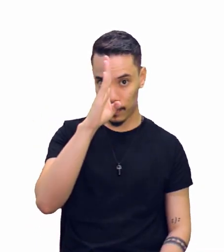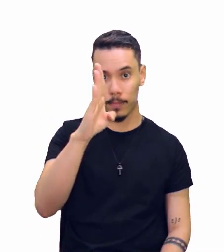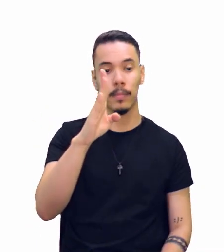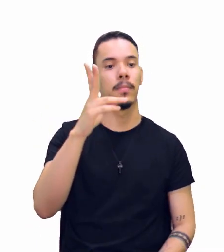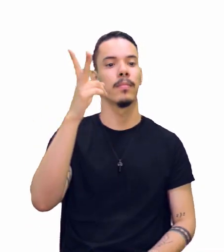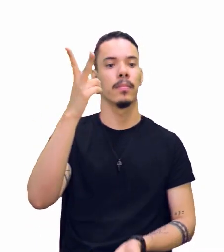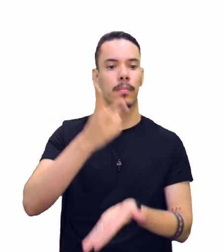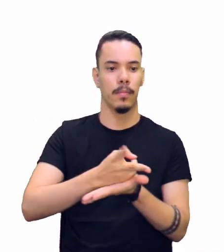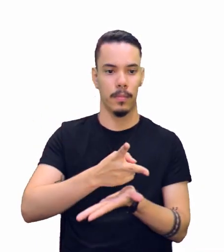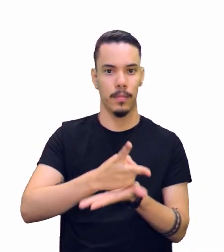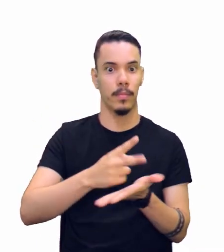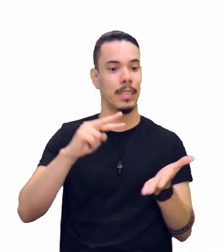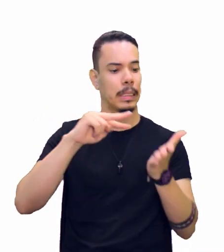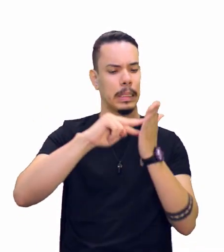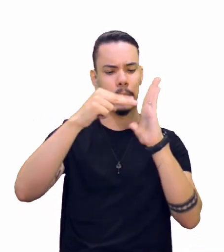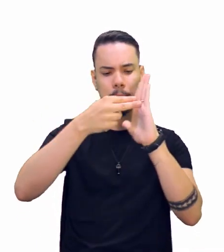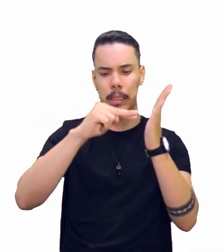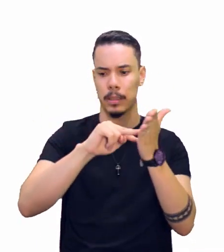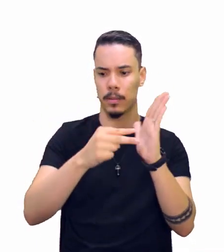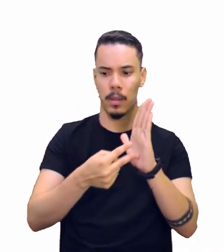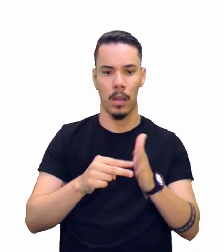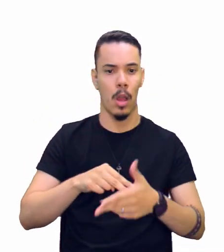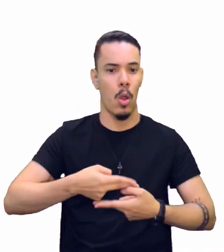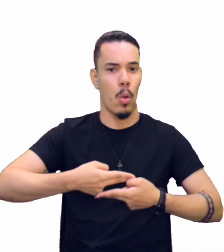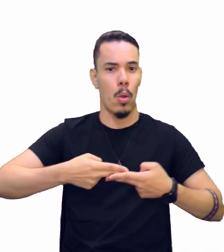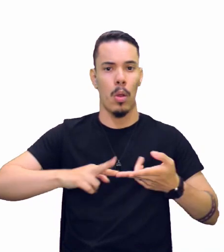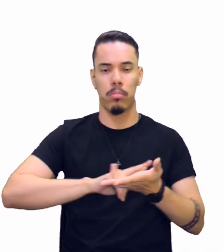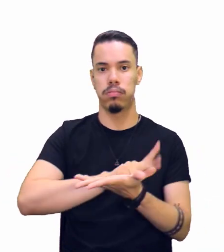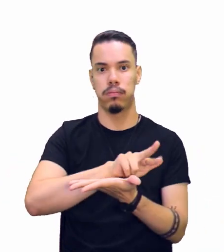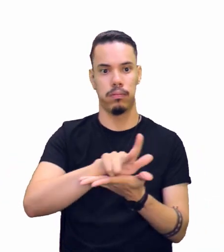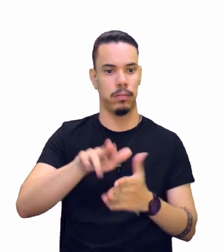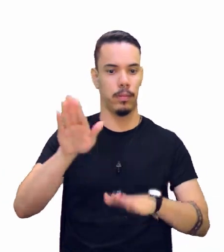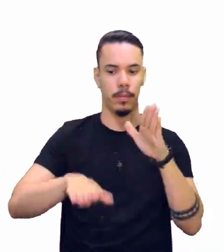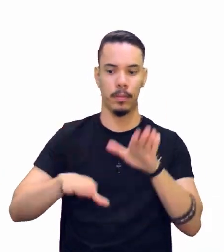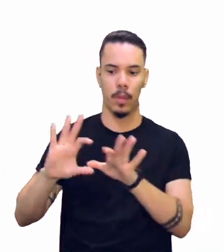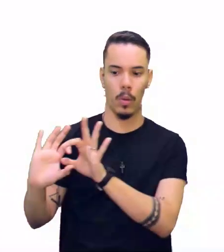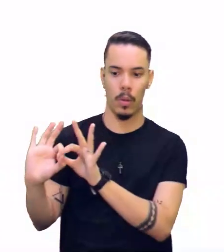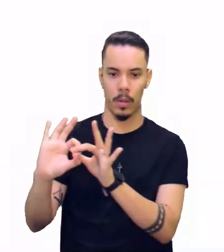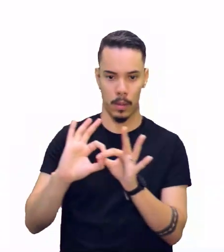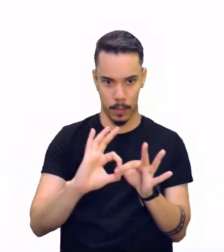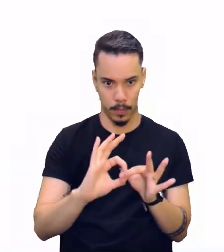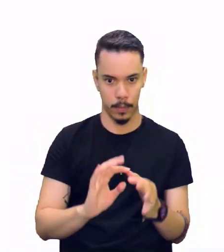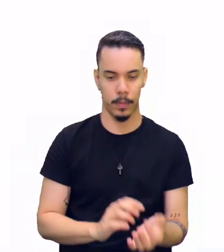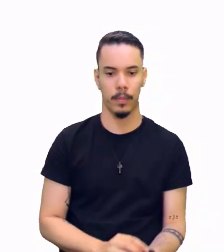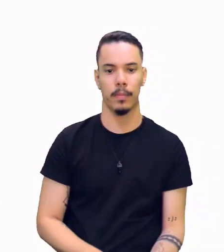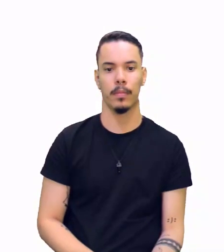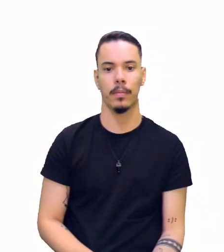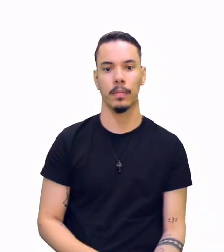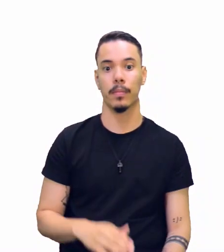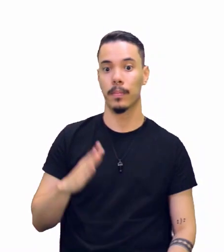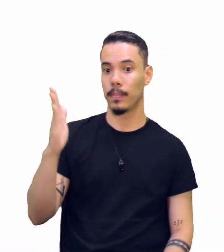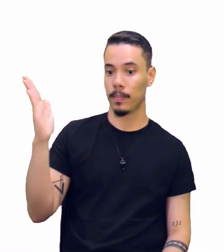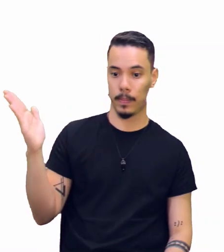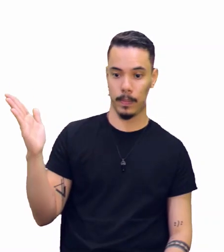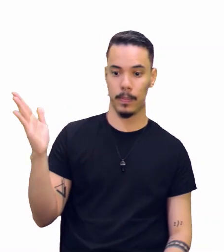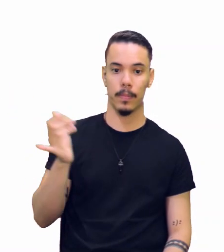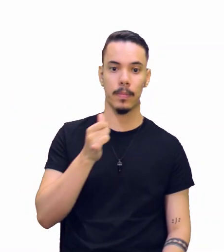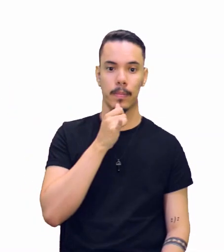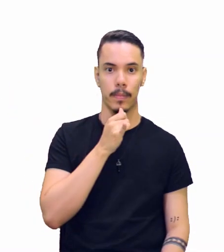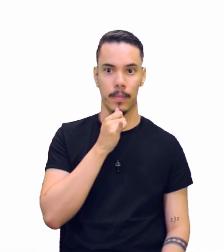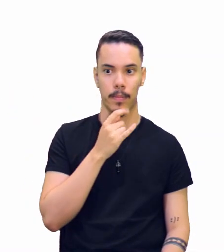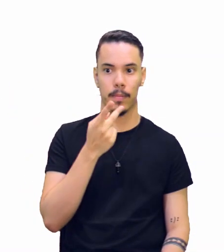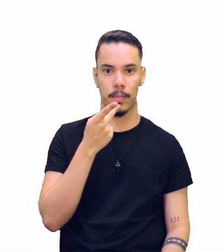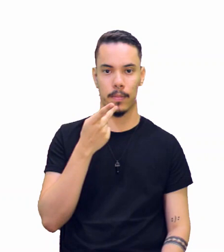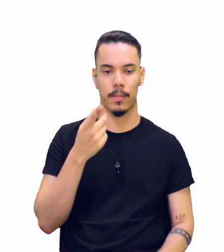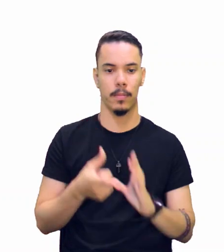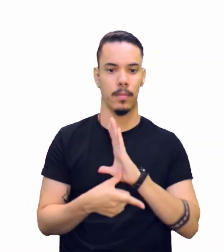vai significar diversas coisas dependendo do contexto. Aqui, onde a gente estava falando ainda